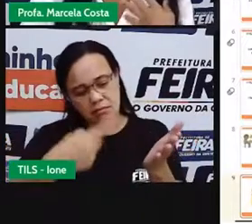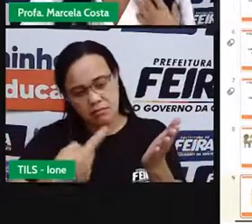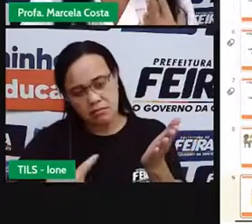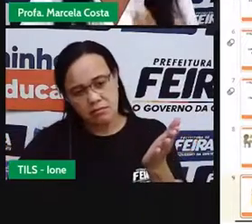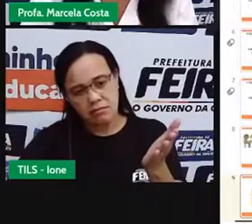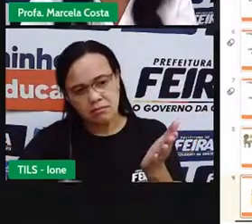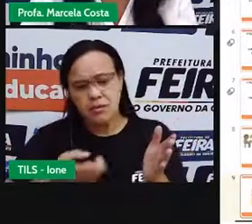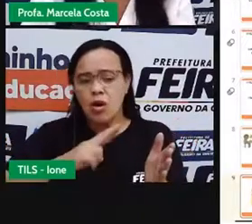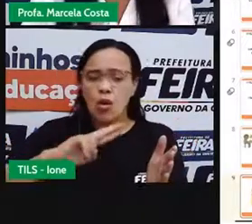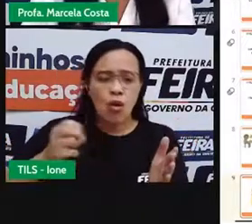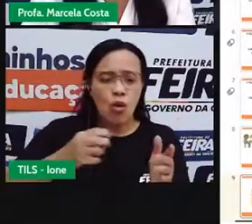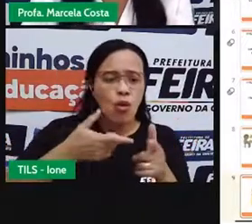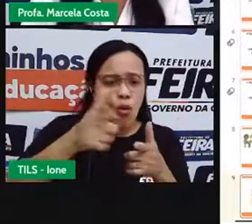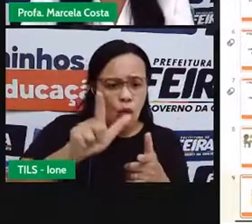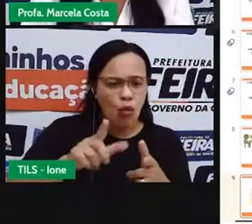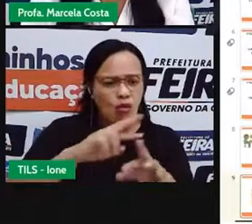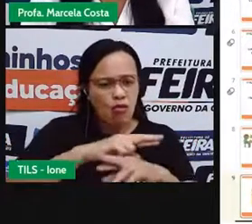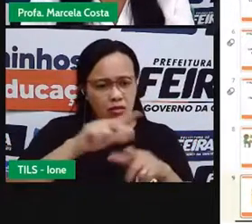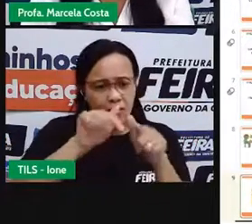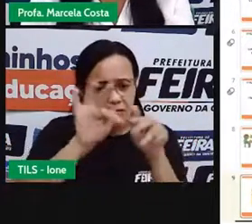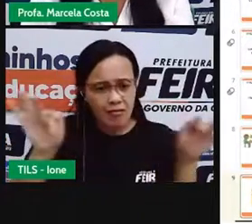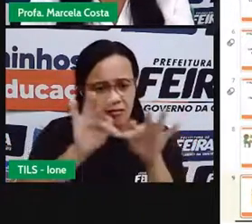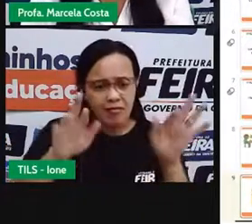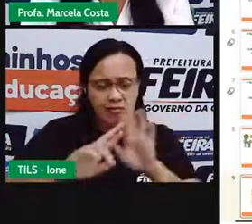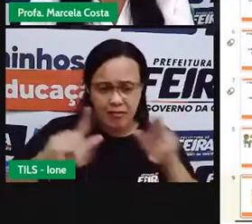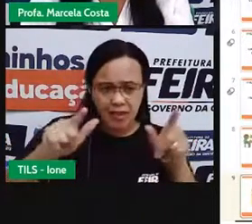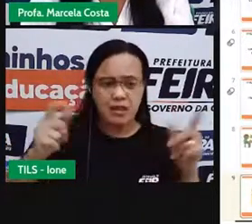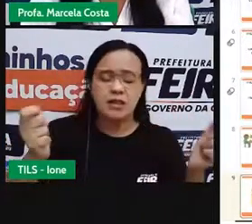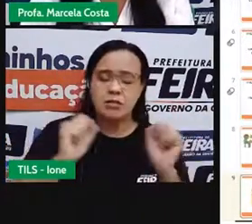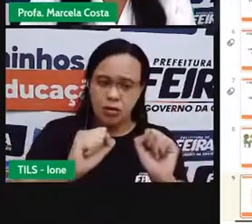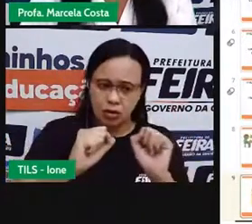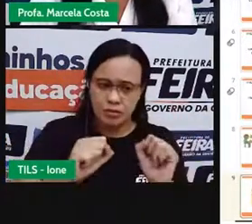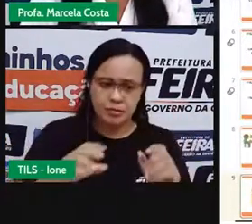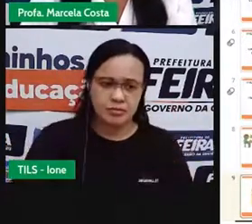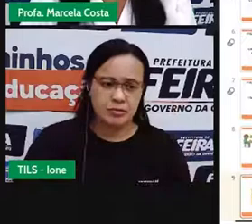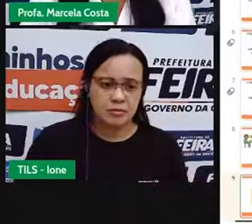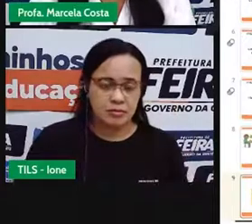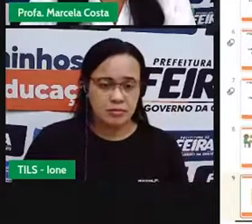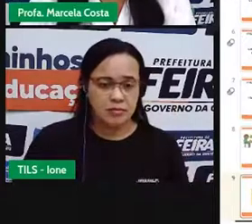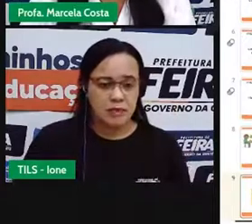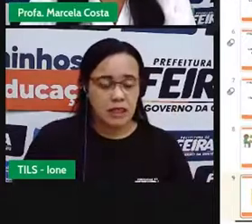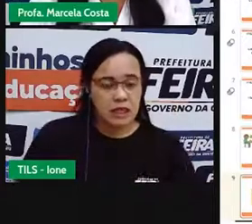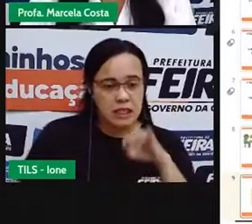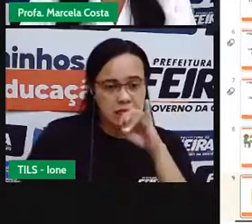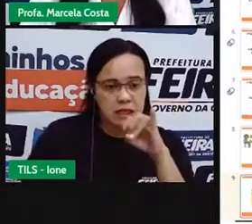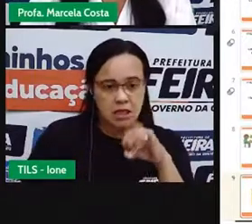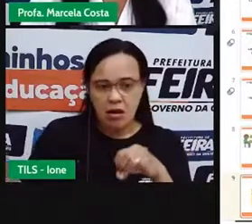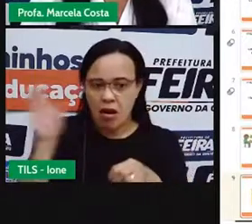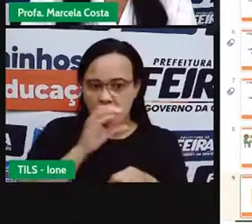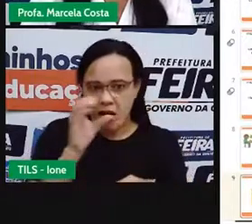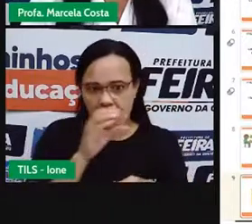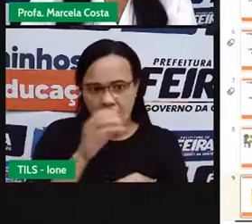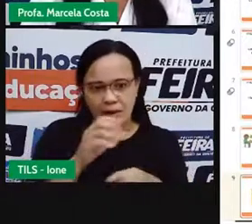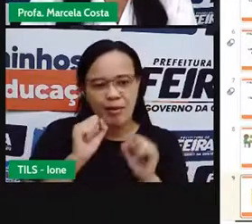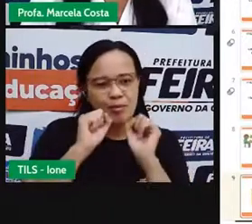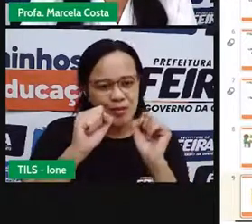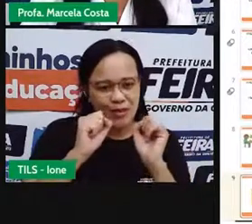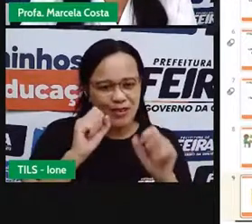escrever outra frase também, tá? Se foi rápido, você